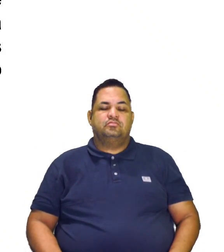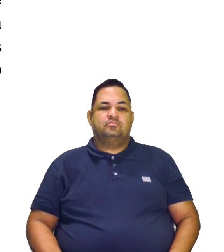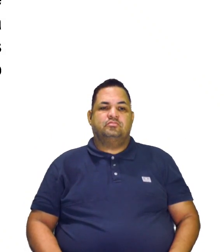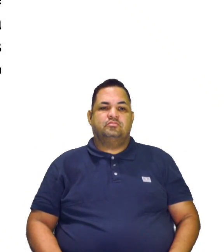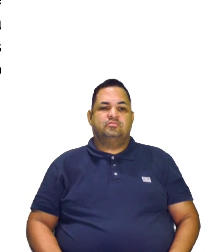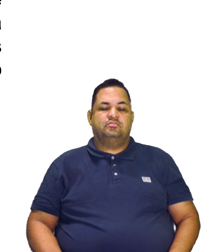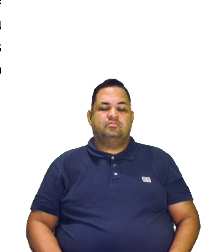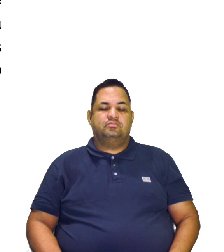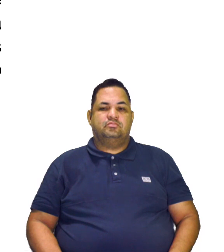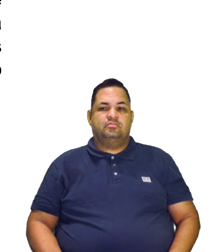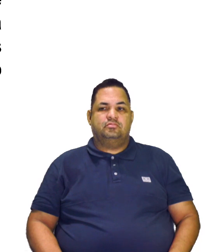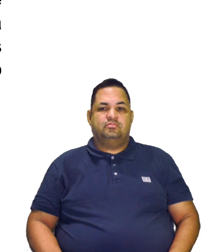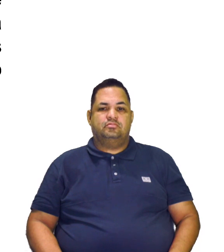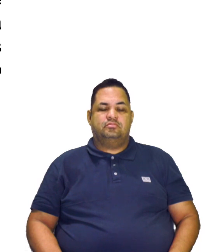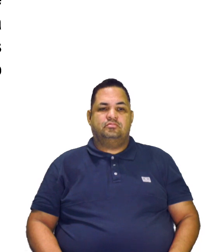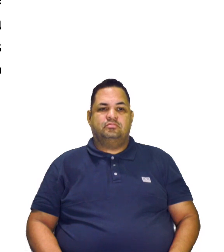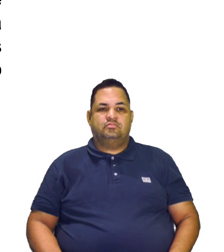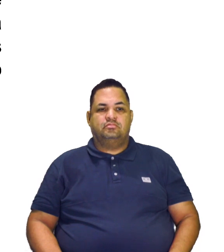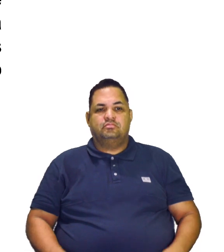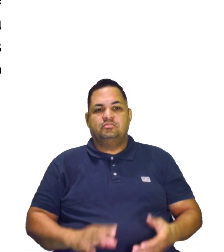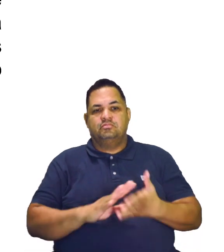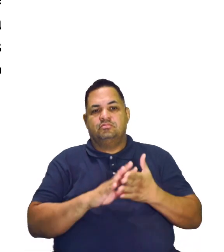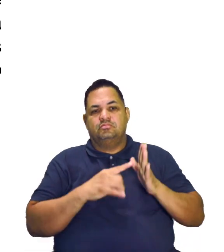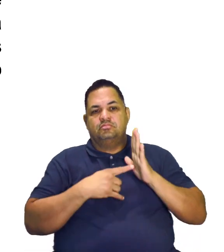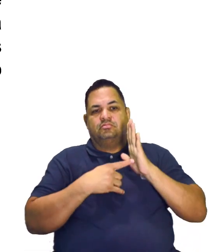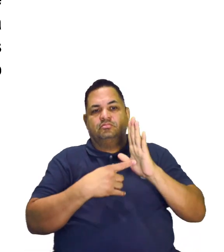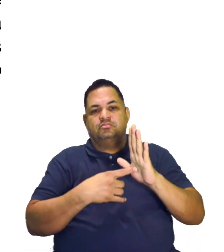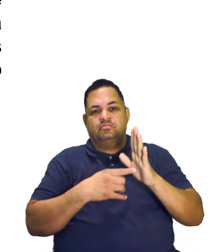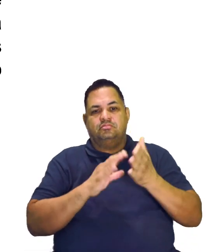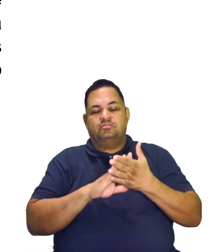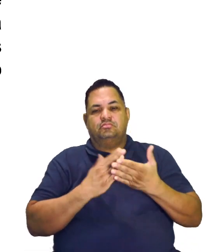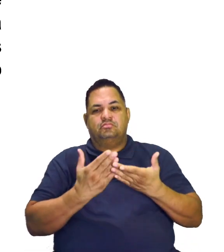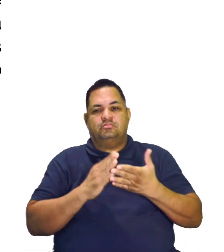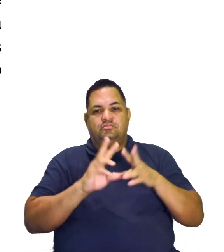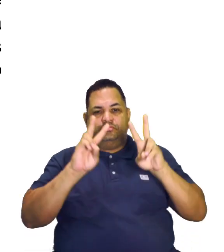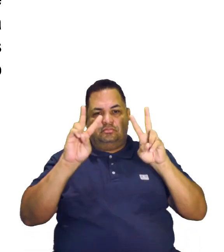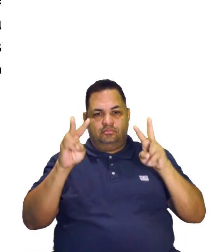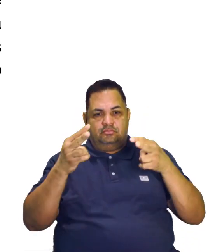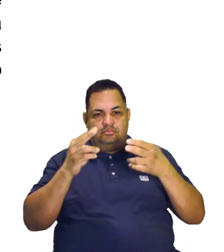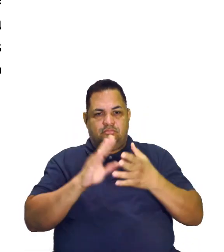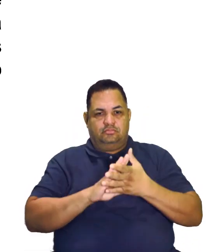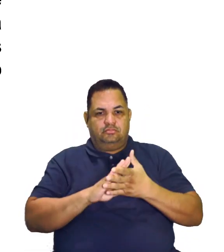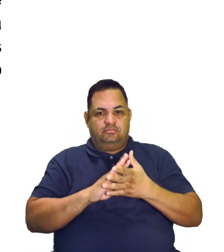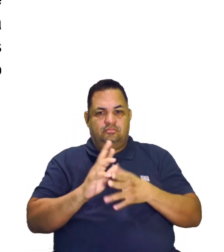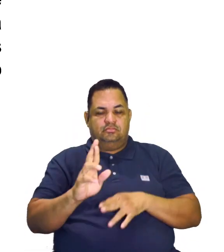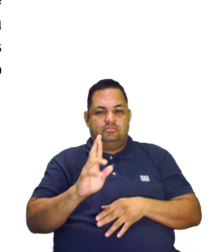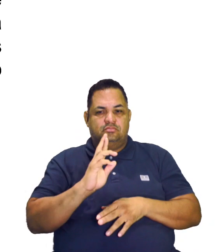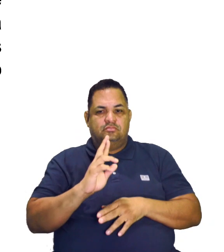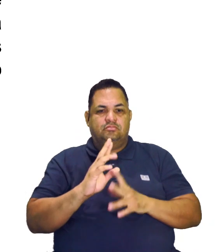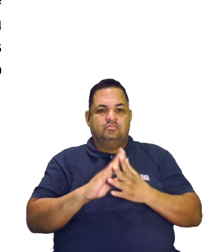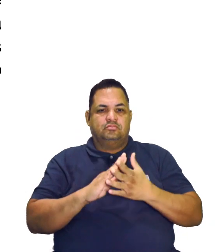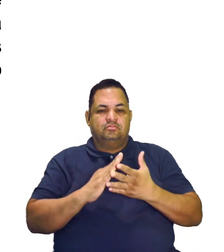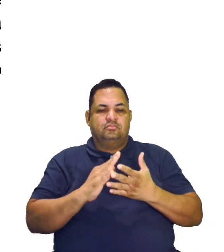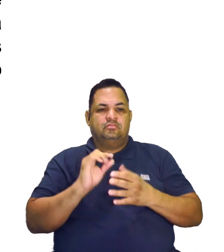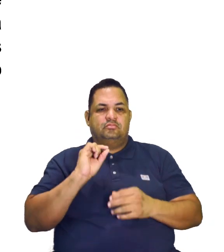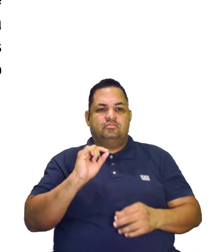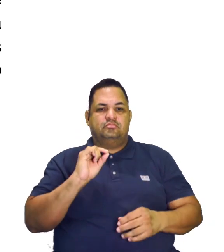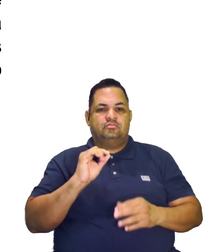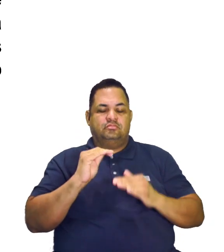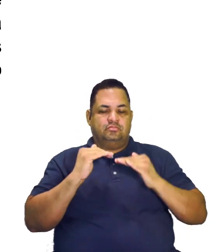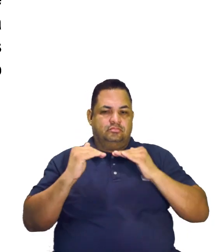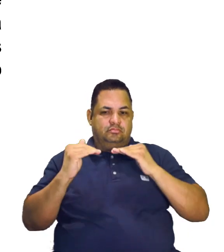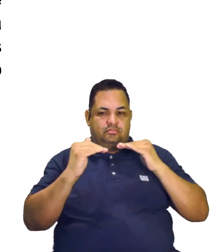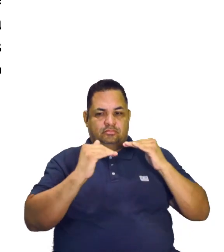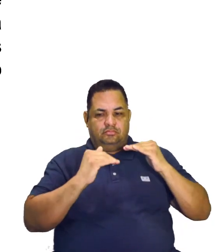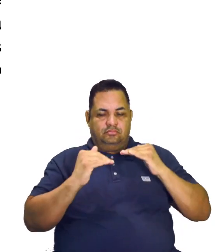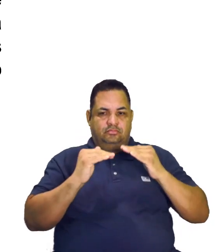Vocês podem escrever, porém, trazer mais, né, assuntos sobre essa resposta. Aqui um